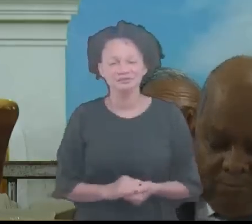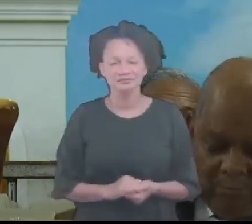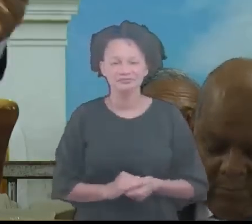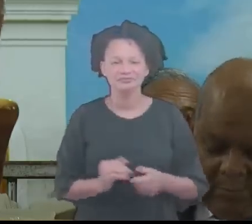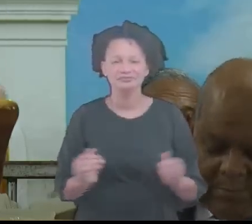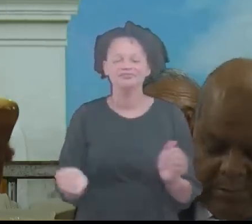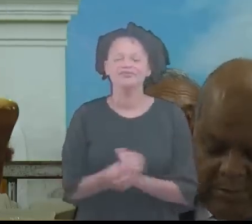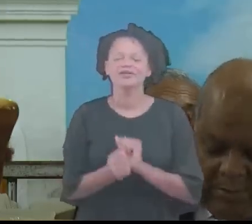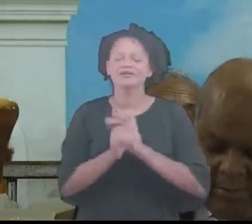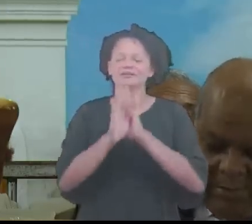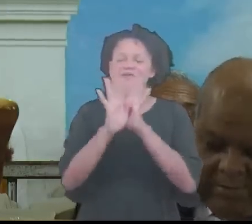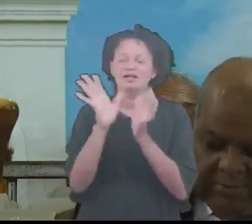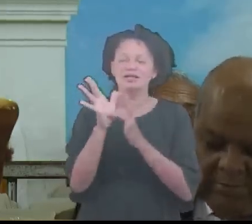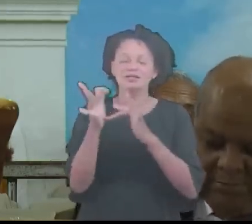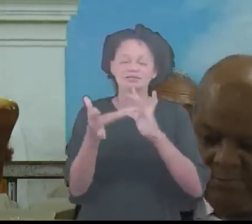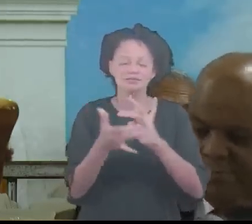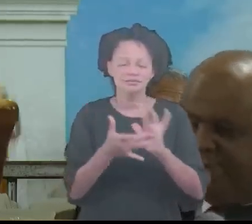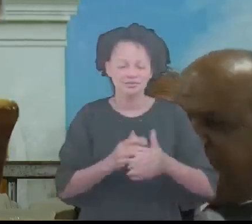Glória a Jesus.